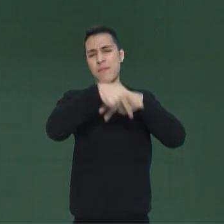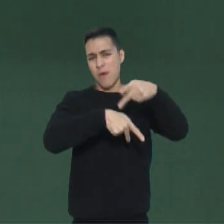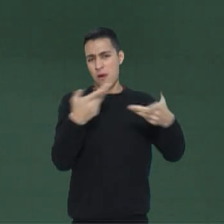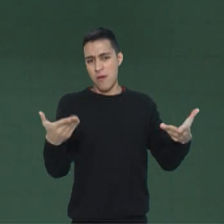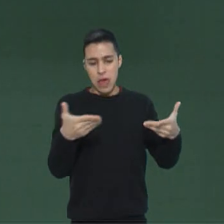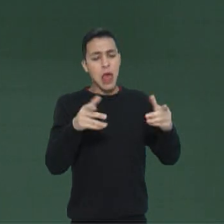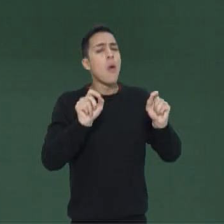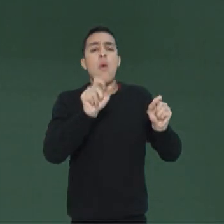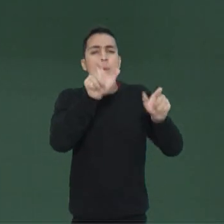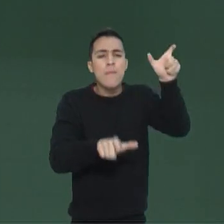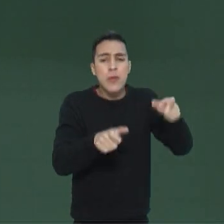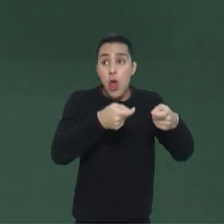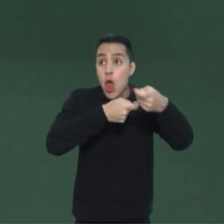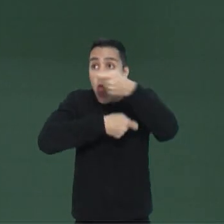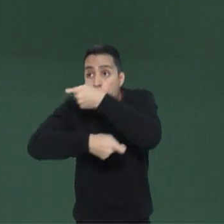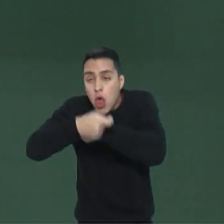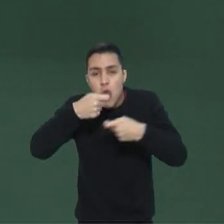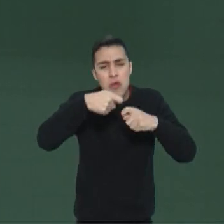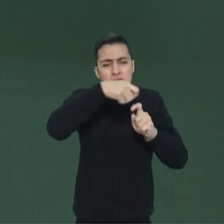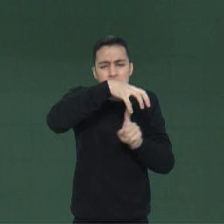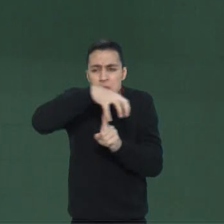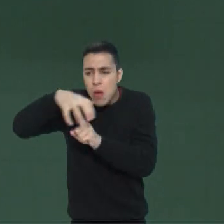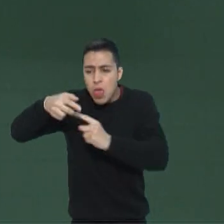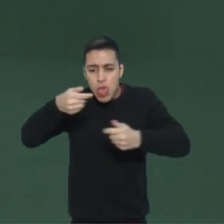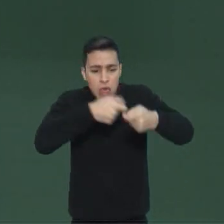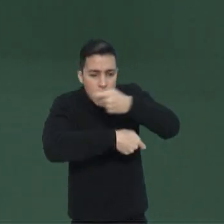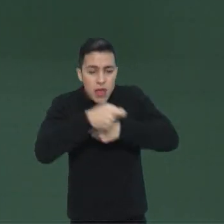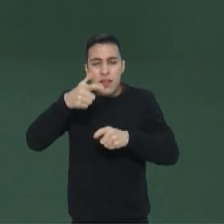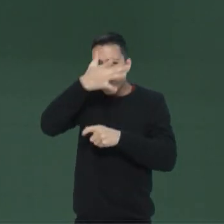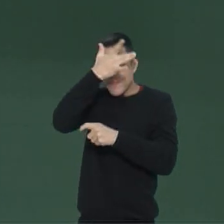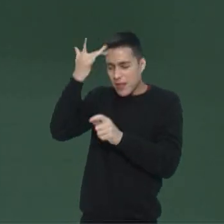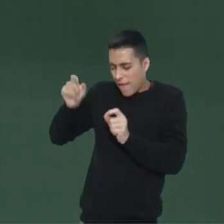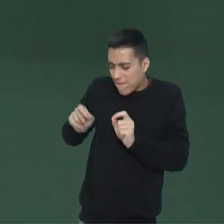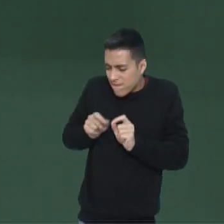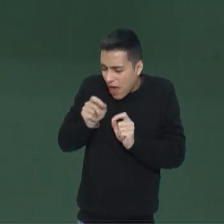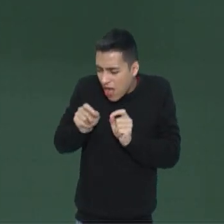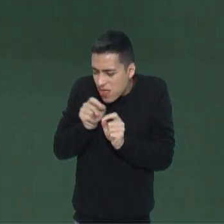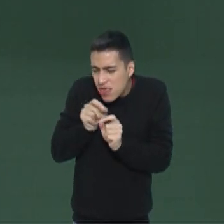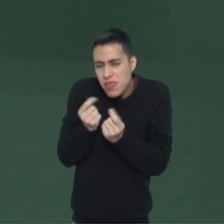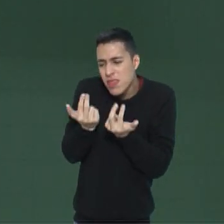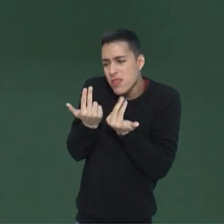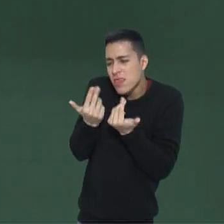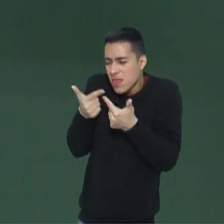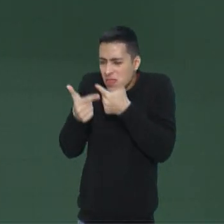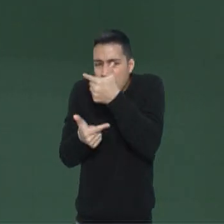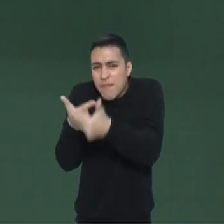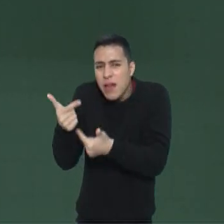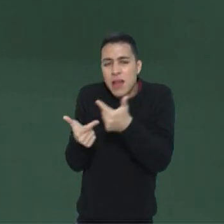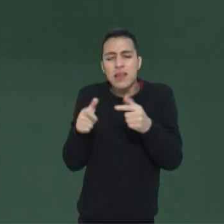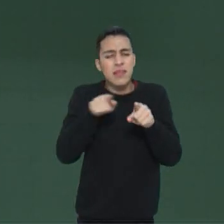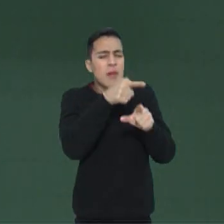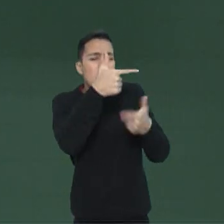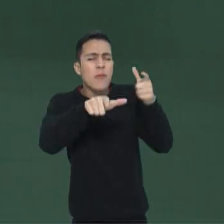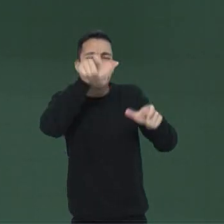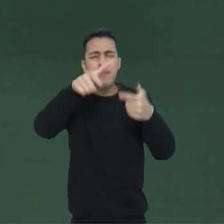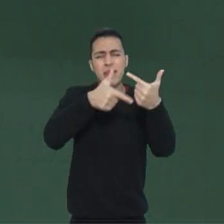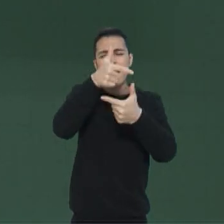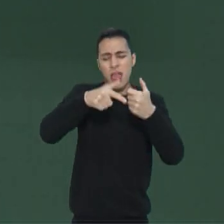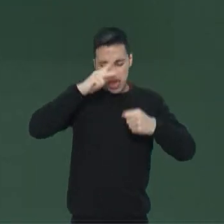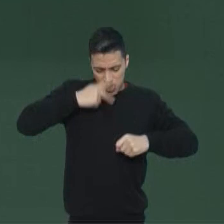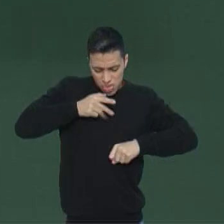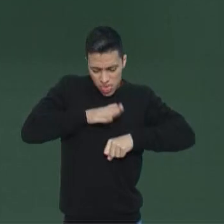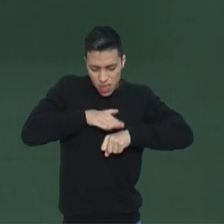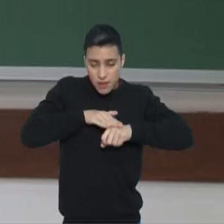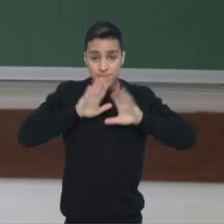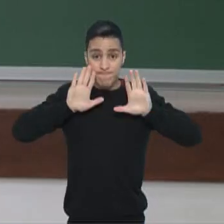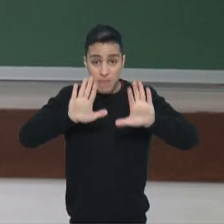Por comerciantes, pequenos comerciantes, pelos artesãos e por outros tipos de trabalhadores livres. Dentro da